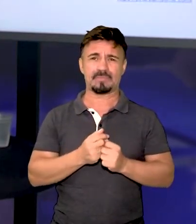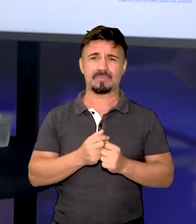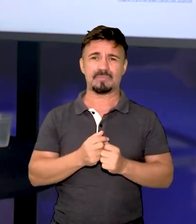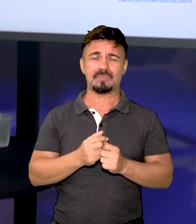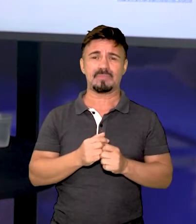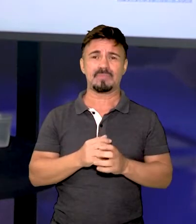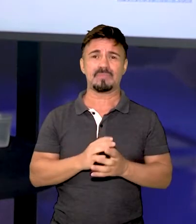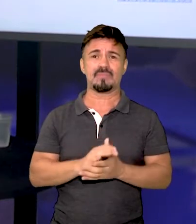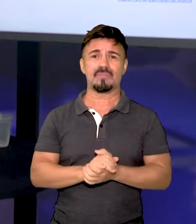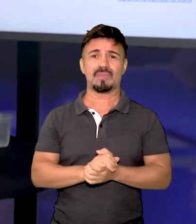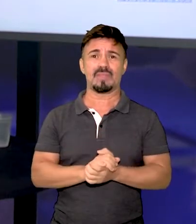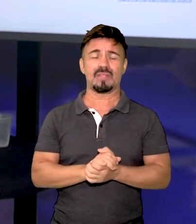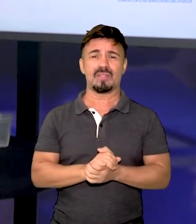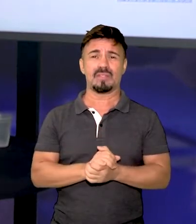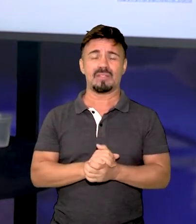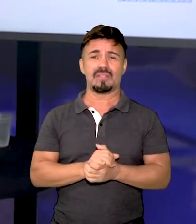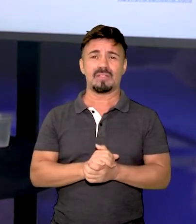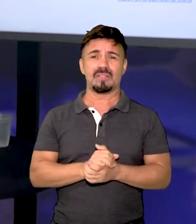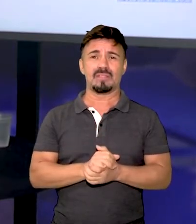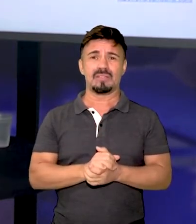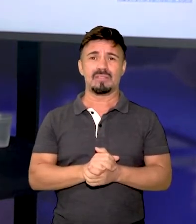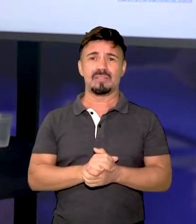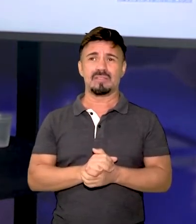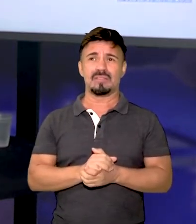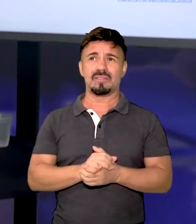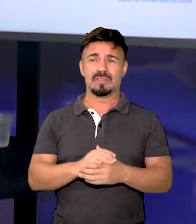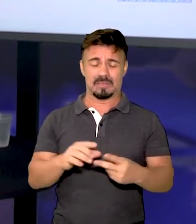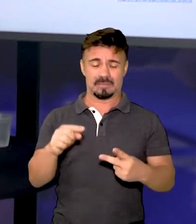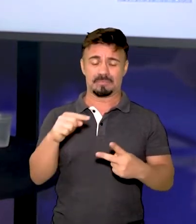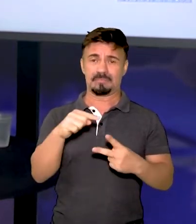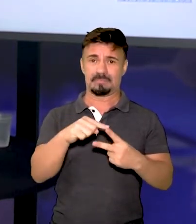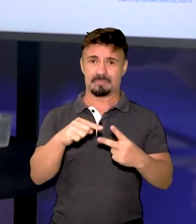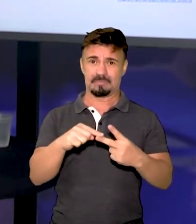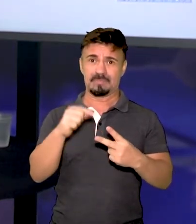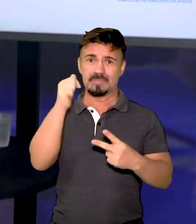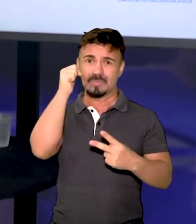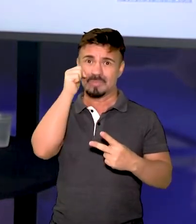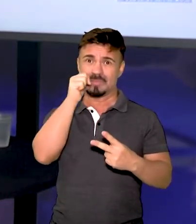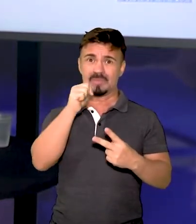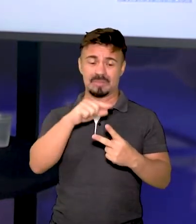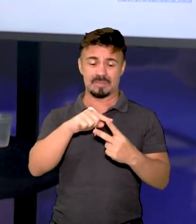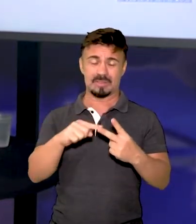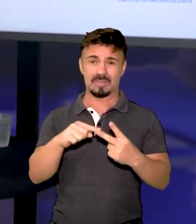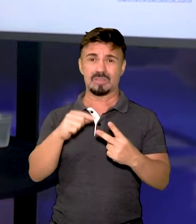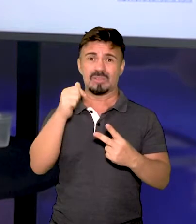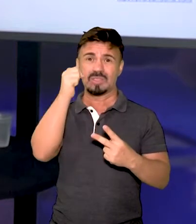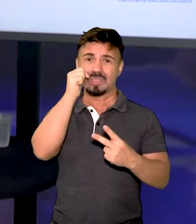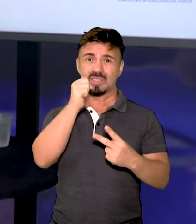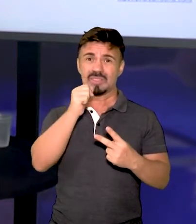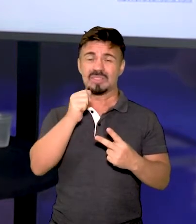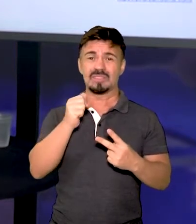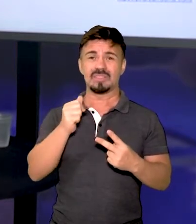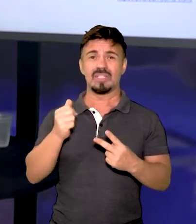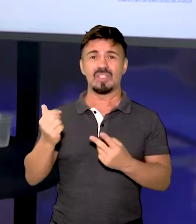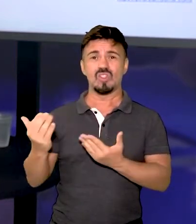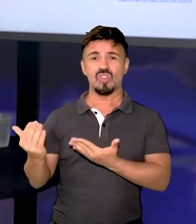Essa relação entre os registros das duas adolescentes vivendo em momentos diferentes, mas ao mesmo